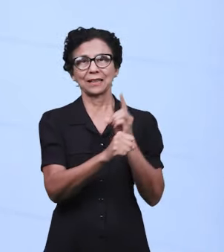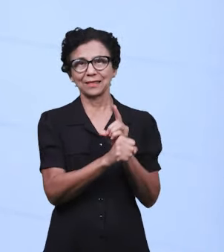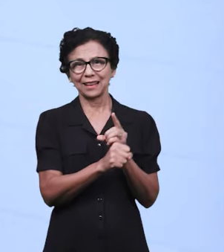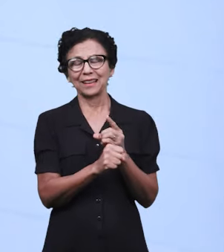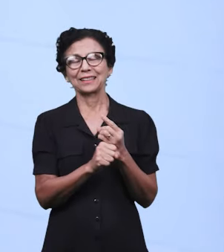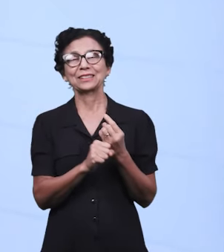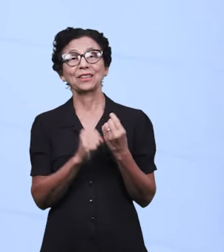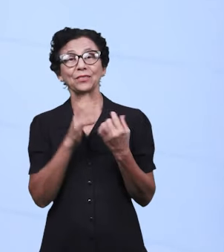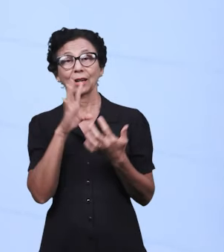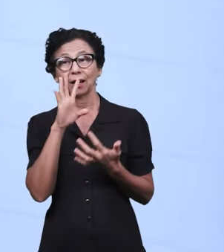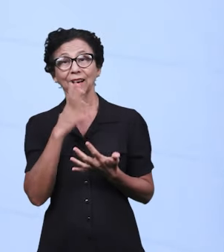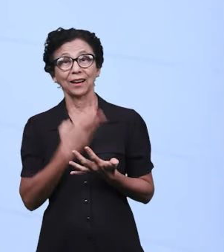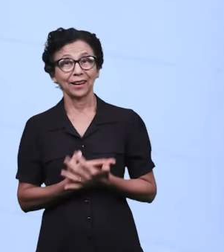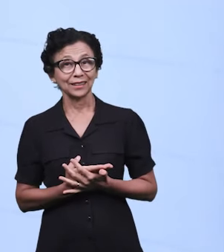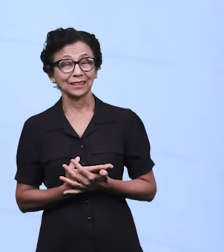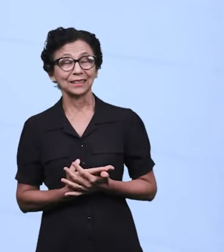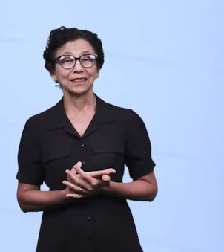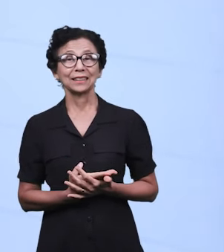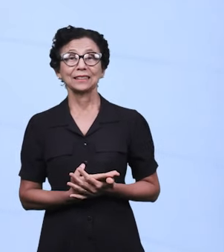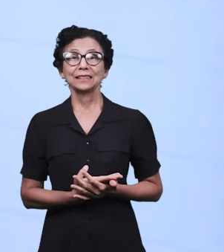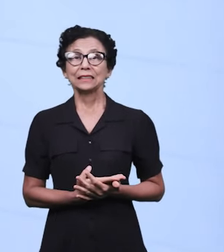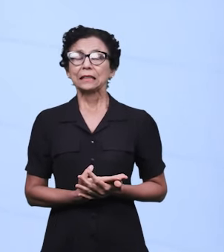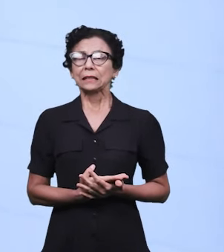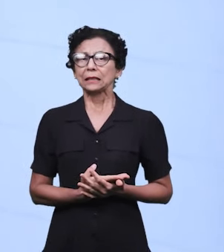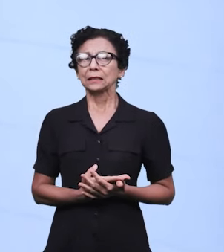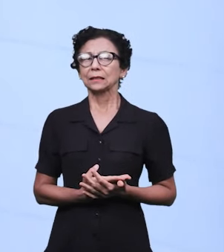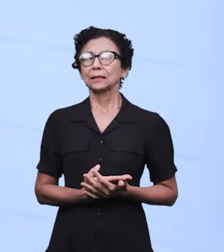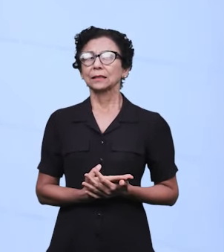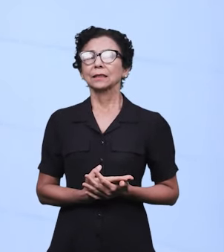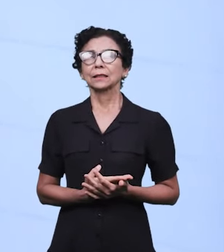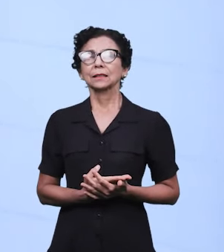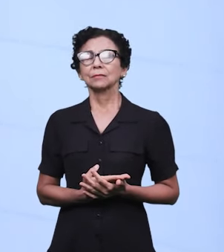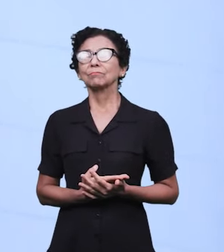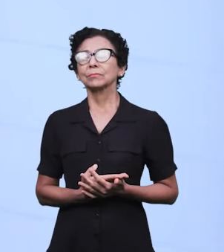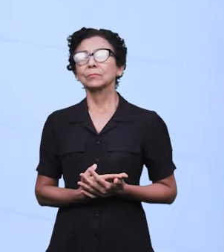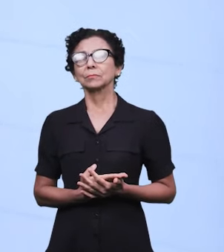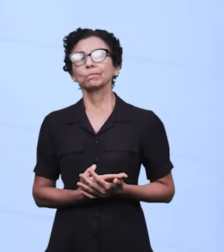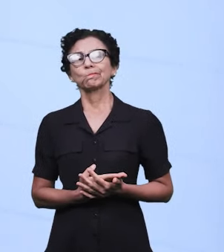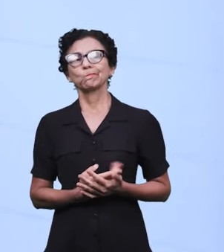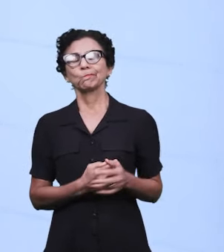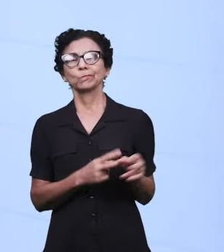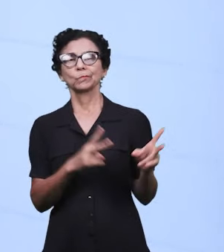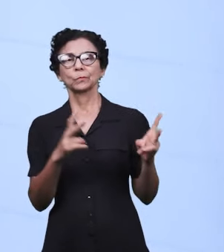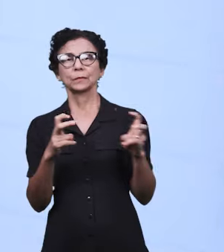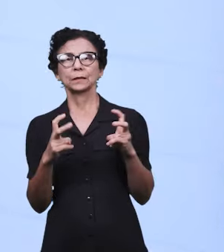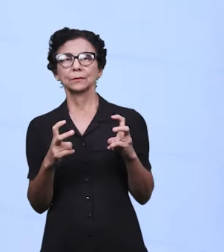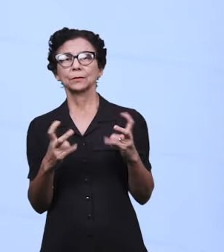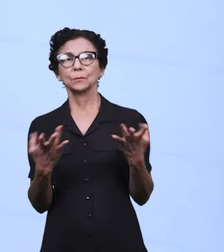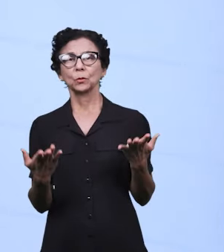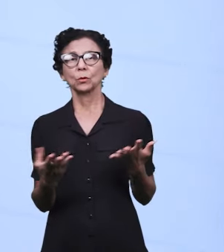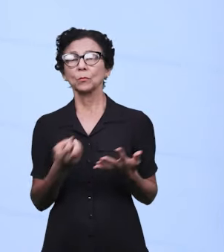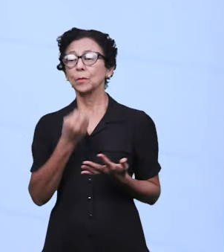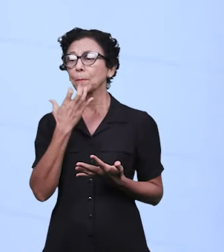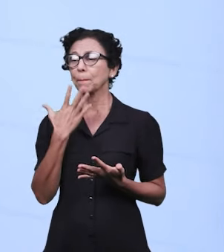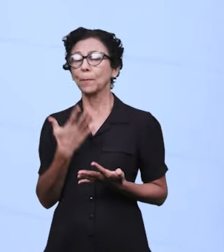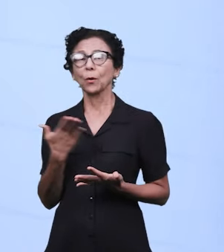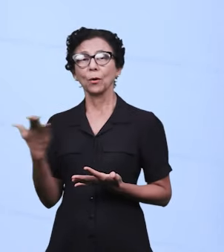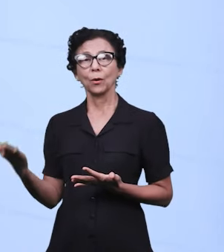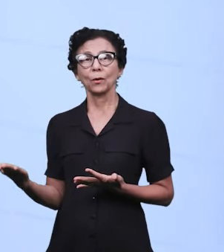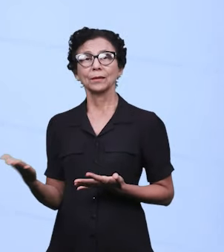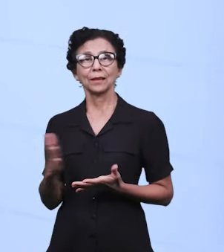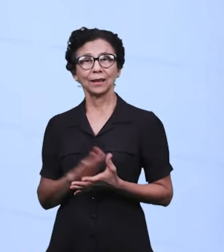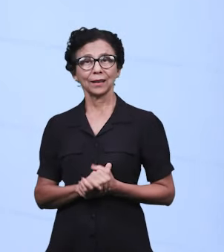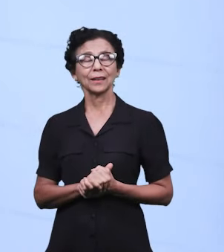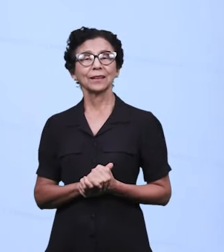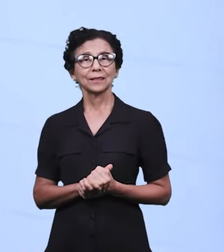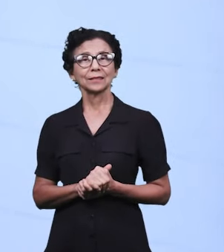quando acontece, porque a gente vê o quanto que isso pode ser assim saudável para o